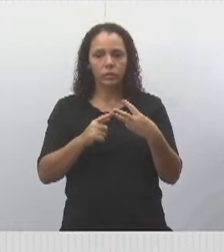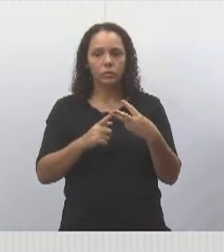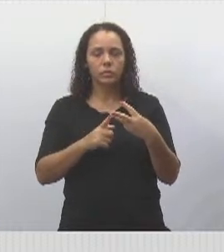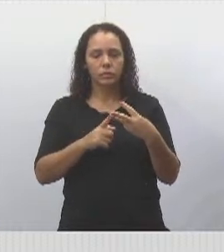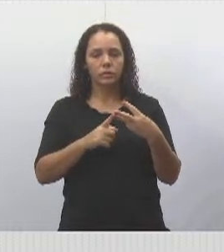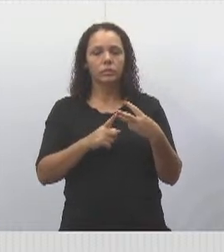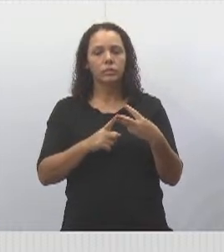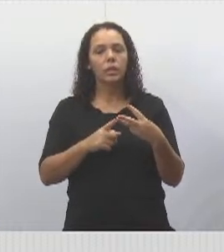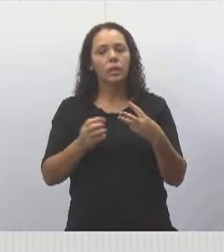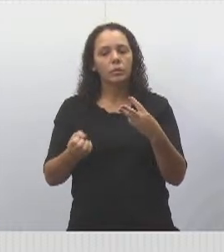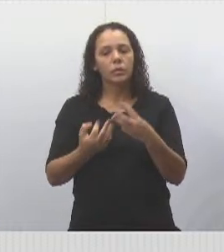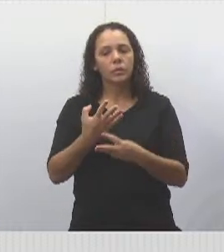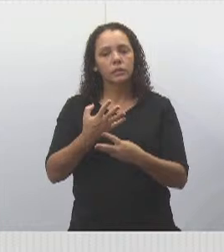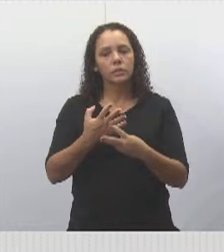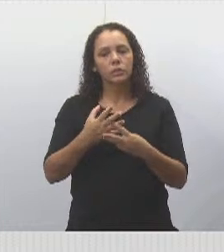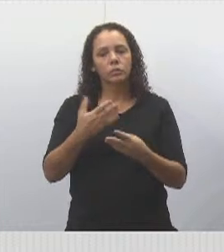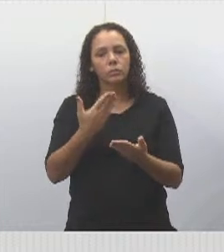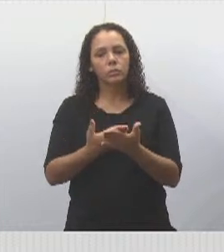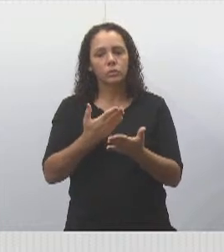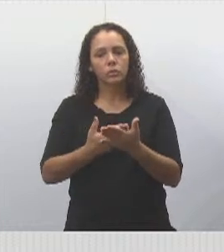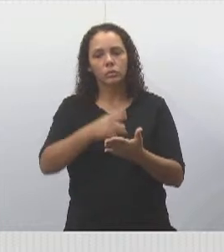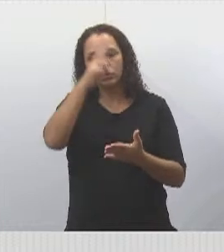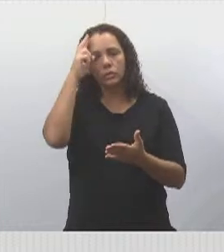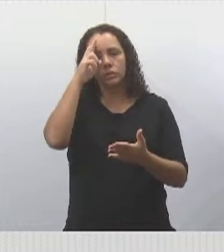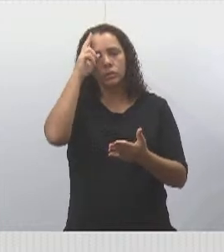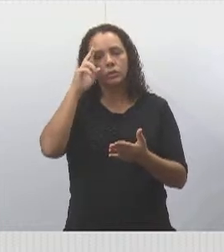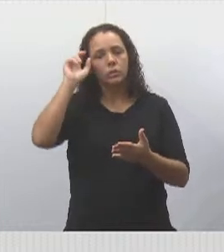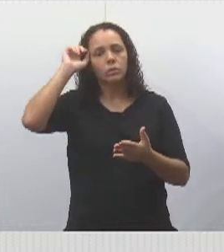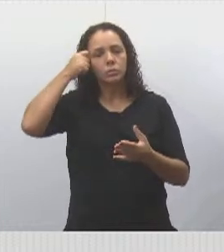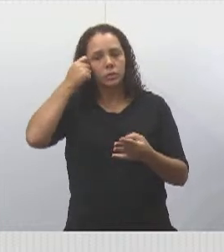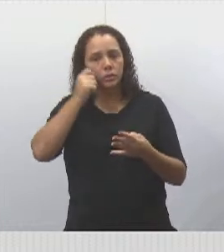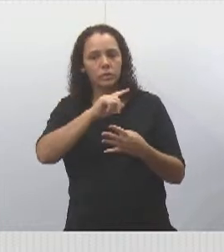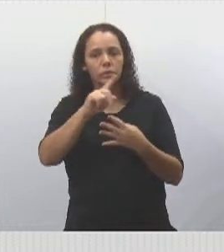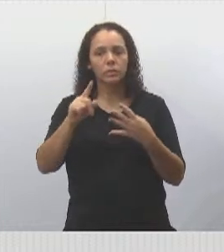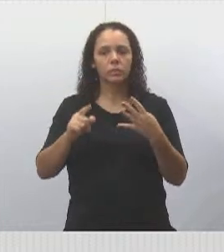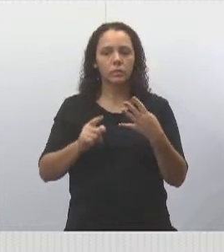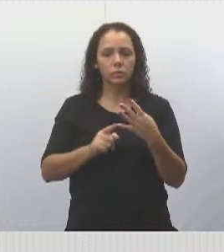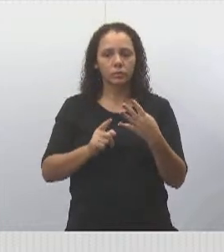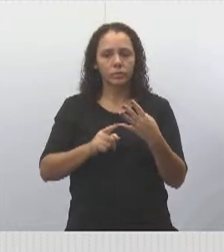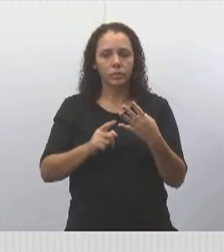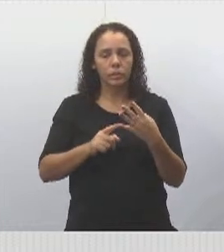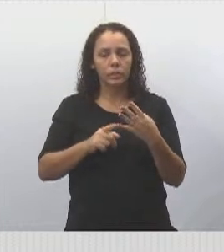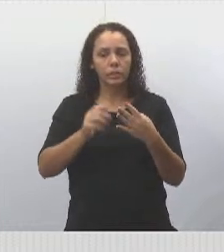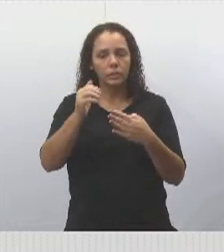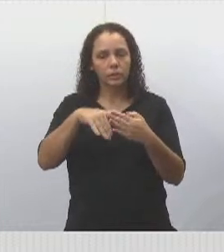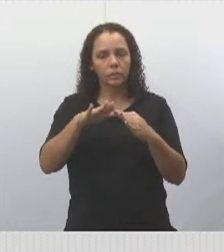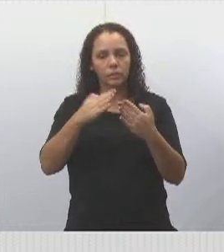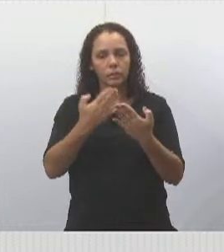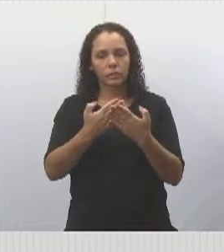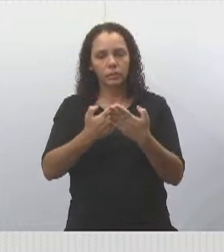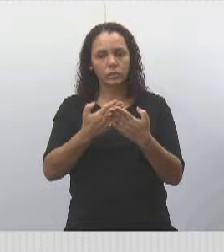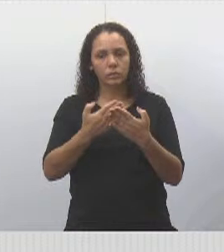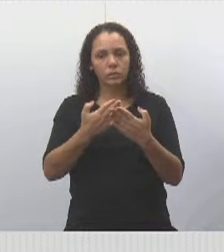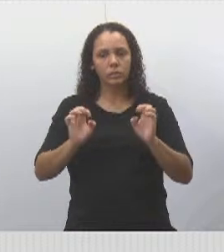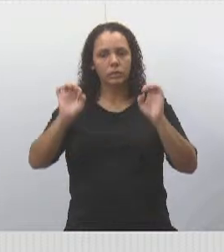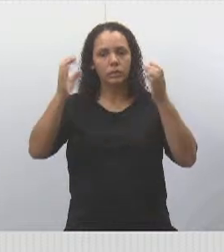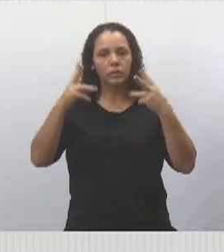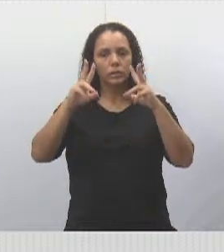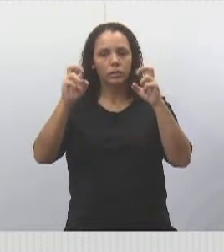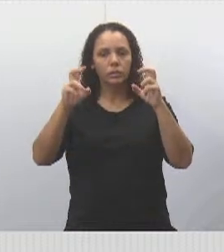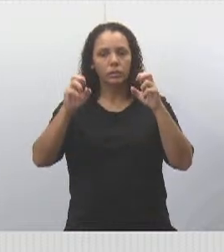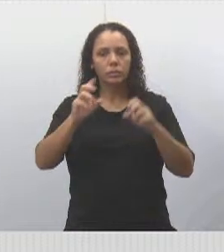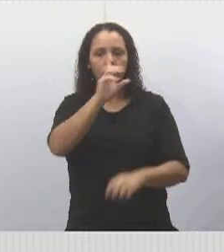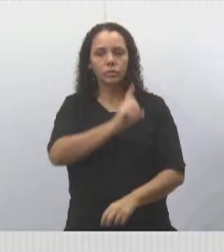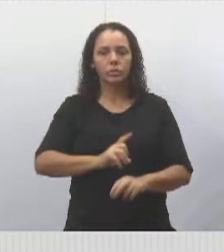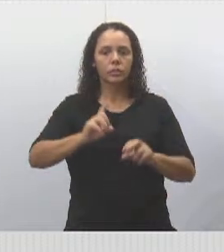História, implantação do estudo de História Africana, Afro-Brasileira e Indígena nas escolas e eventos com temática de direitos humanos